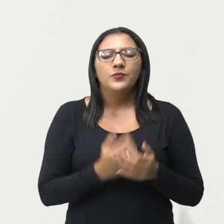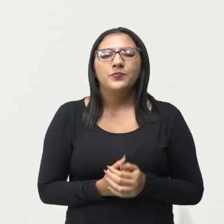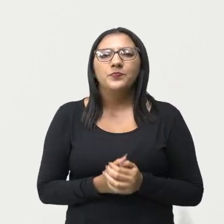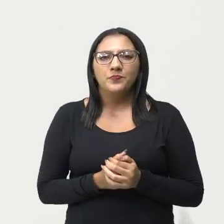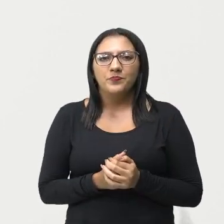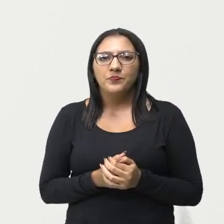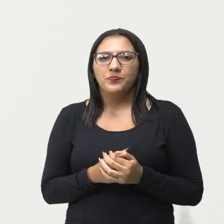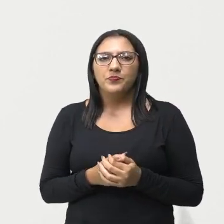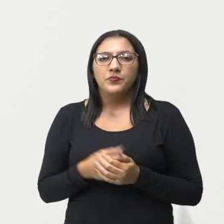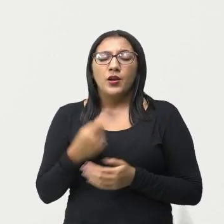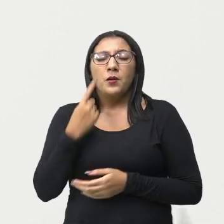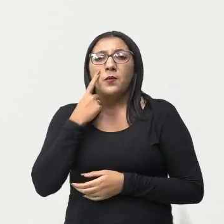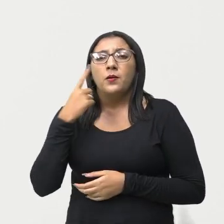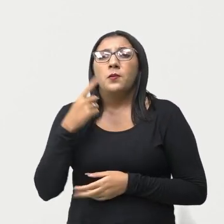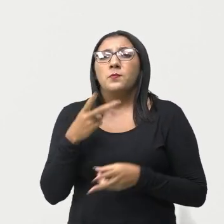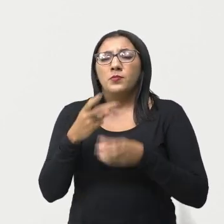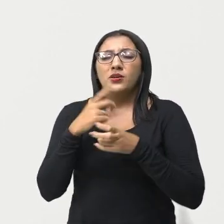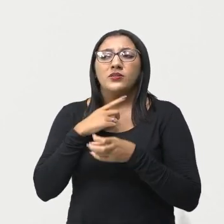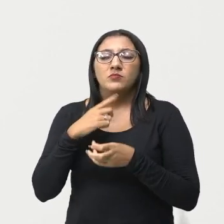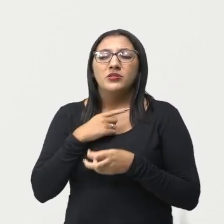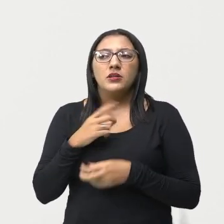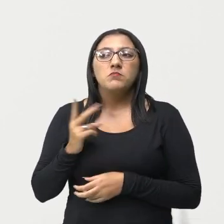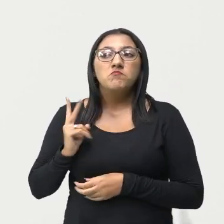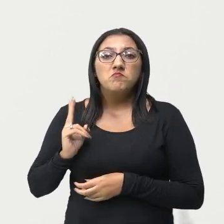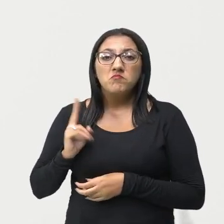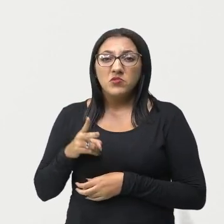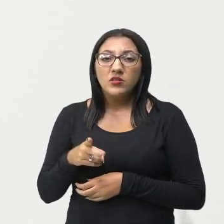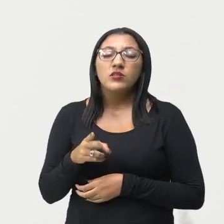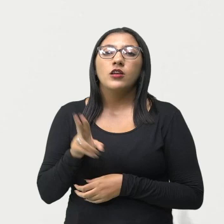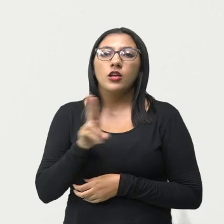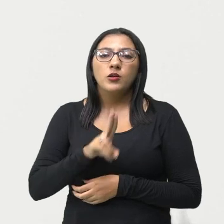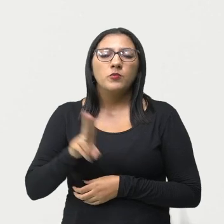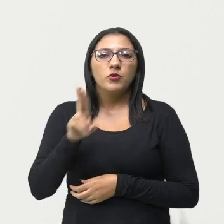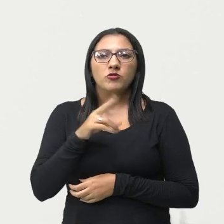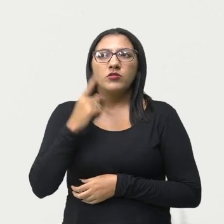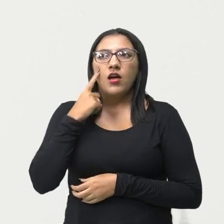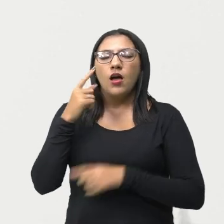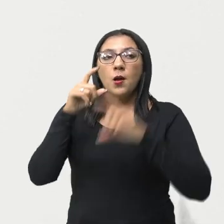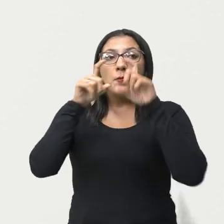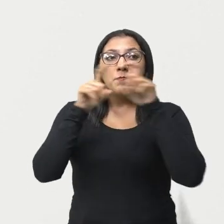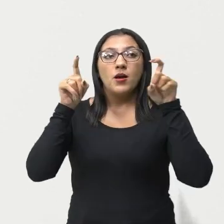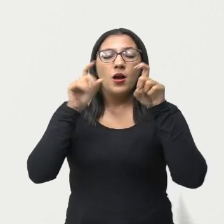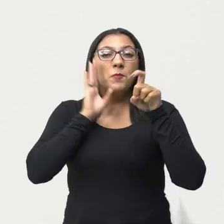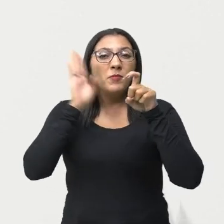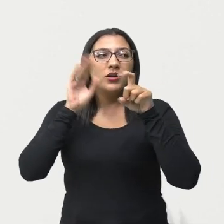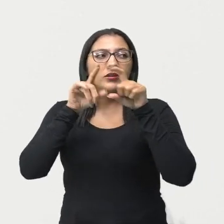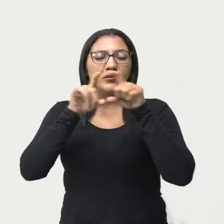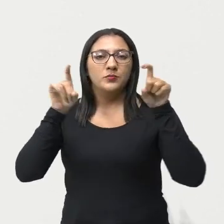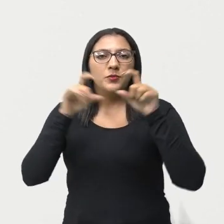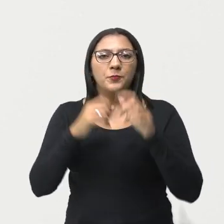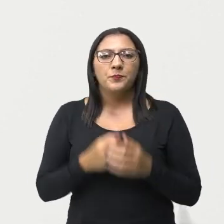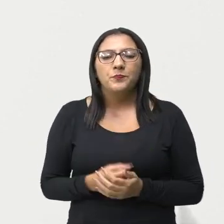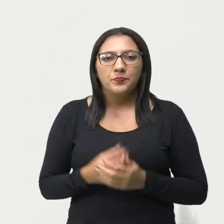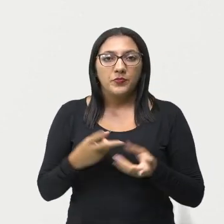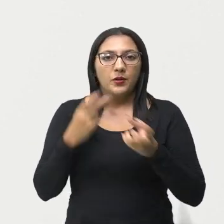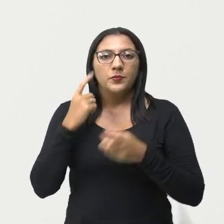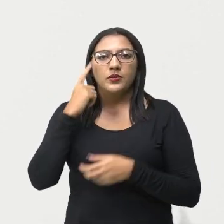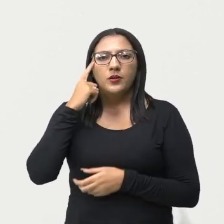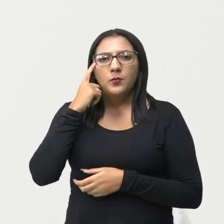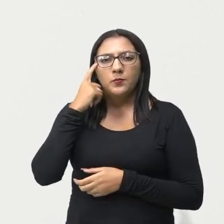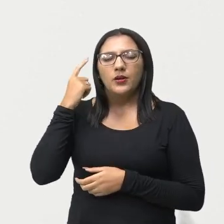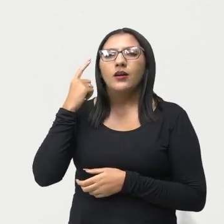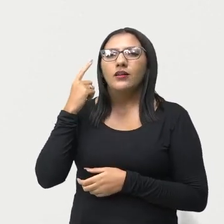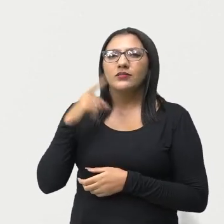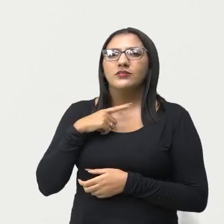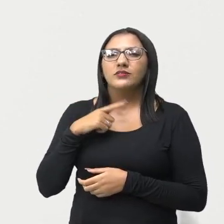observe que a gente sempre vai manter a ideia principal presente, tá bom? Ao analisar cada parágrafo. Então, a ideia principal continua.